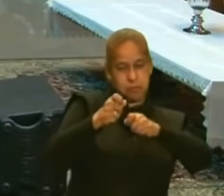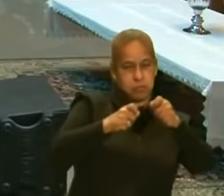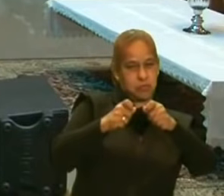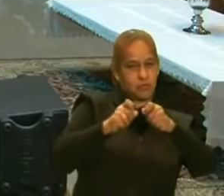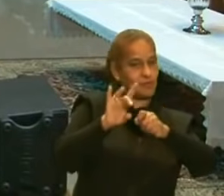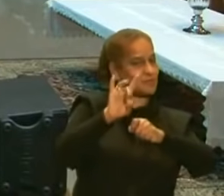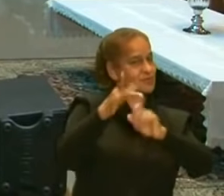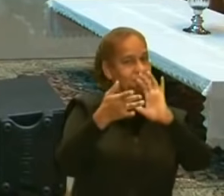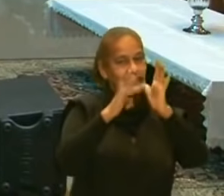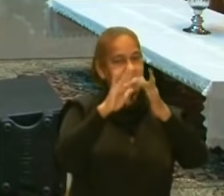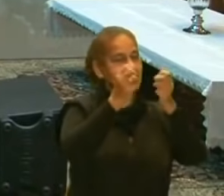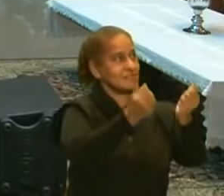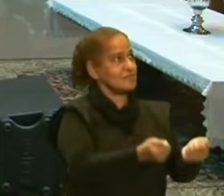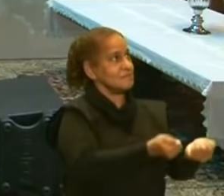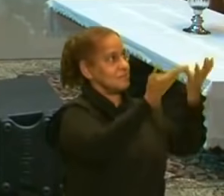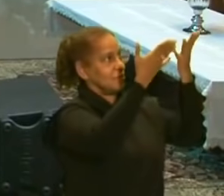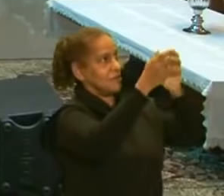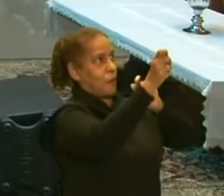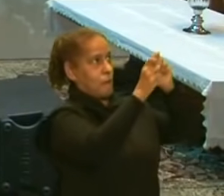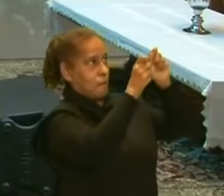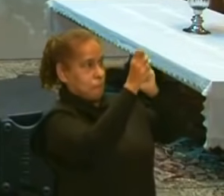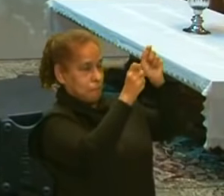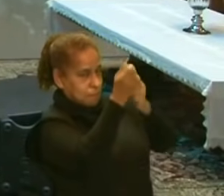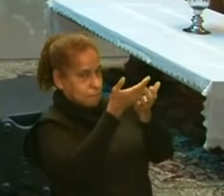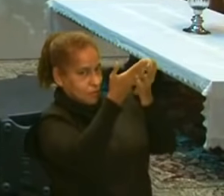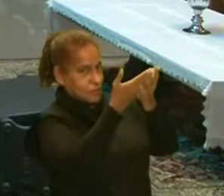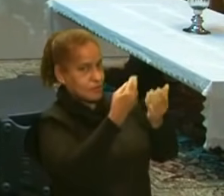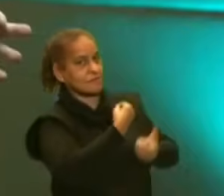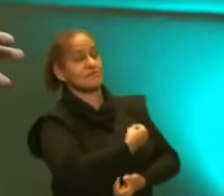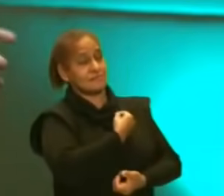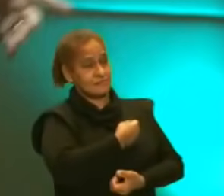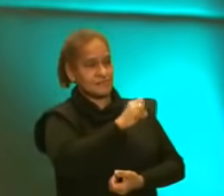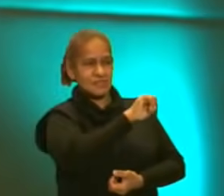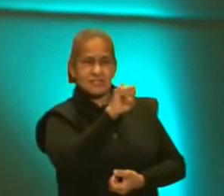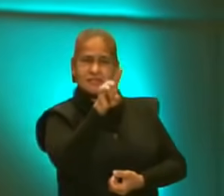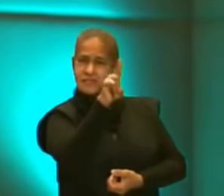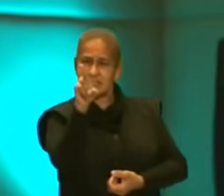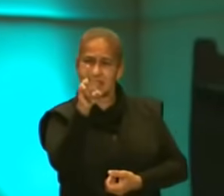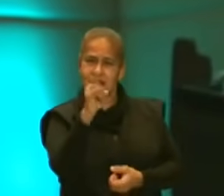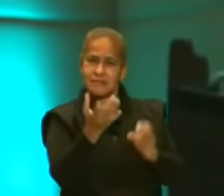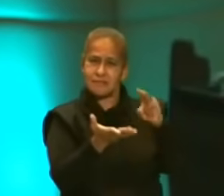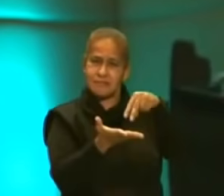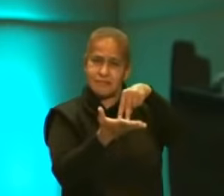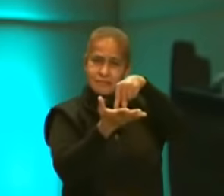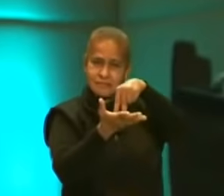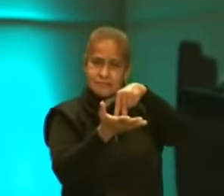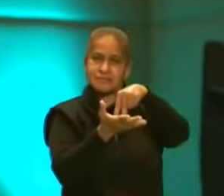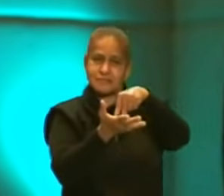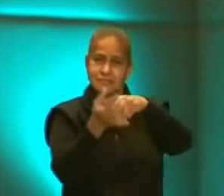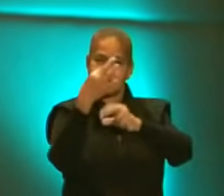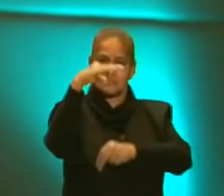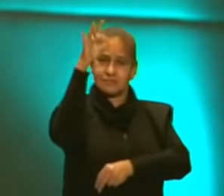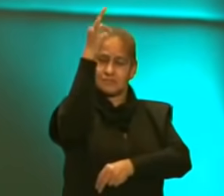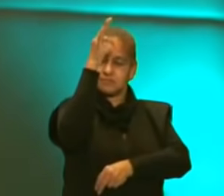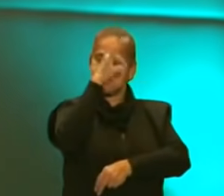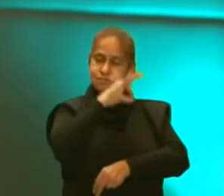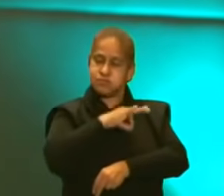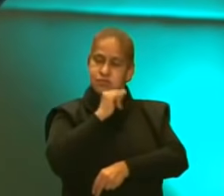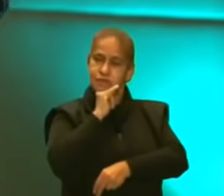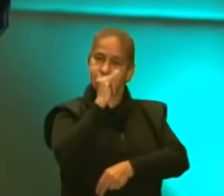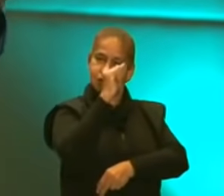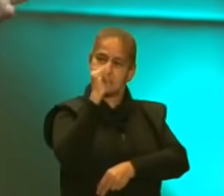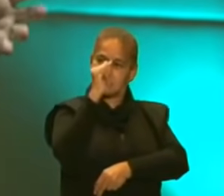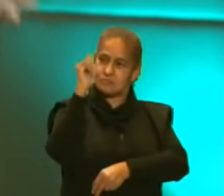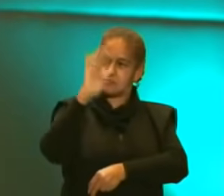o controle da nossa vida. Se você está aqui conosco, o Espírito Santo está falando com você, fica de pé aí no seu lugar, eu quero orar por você.